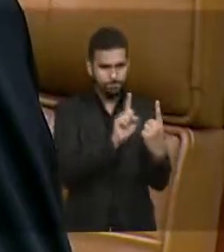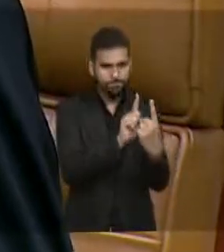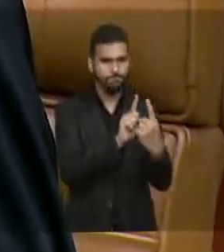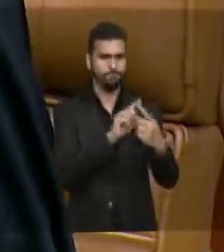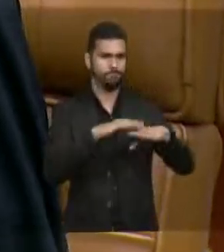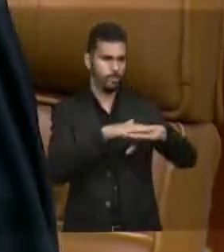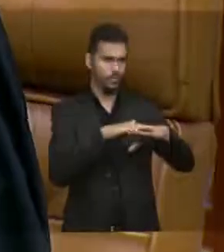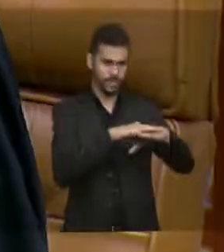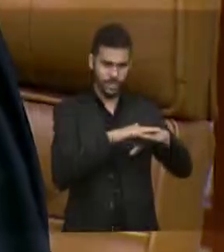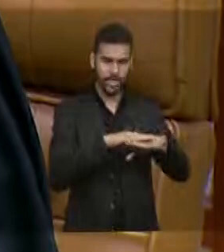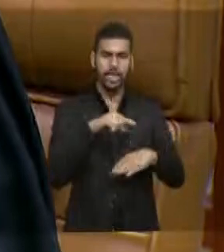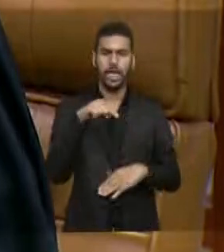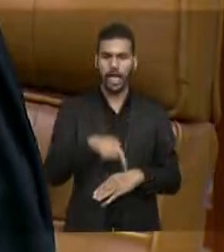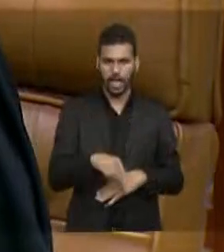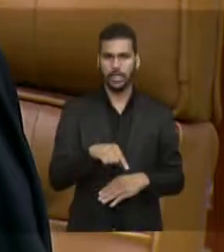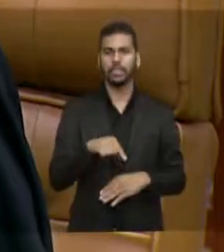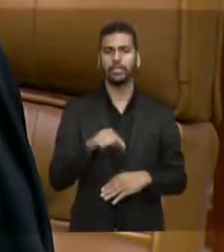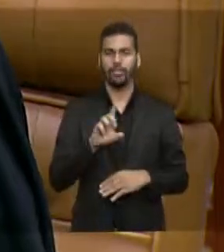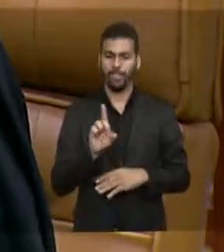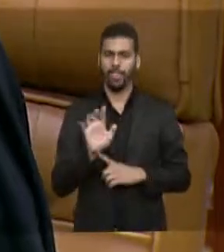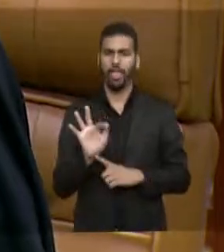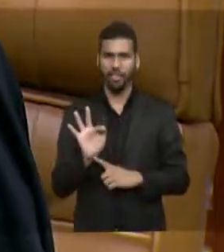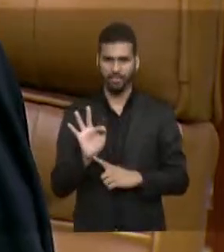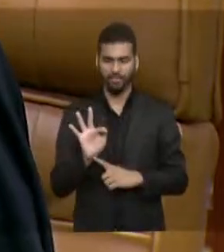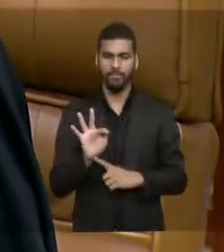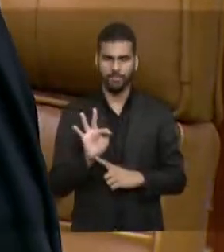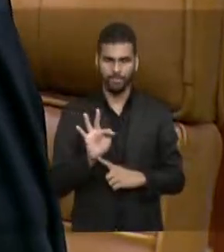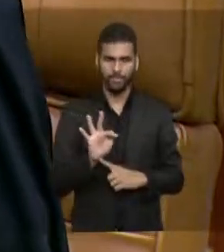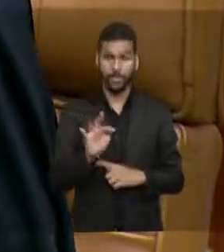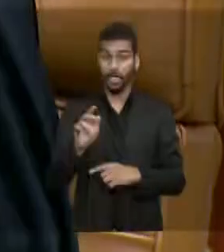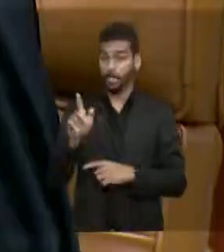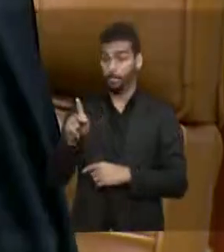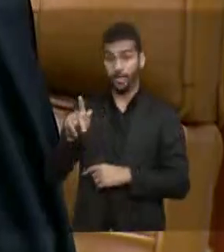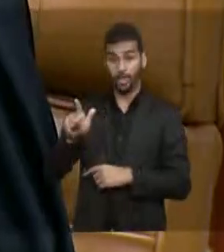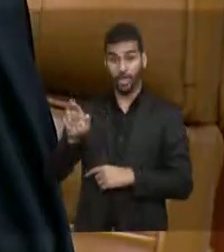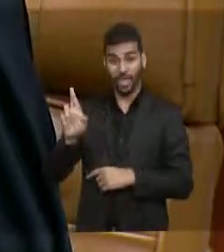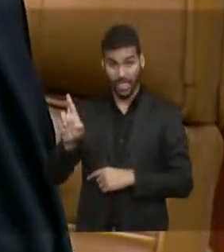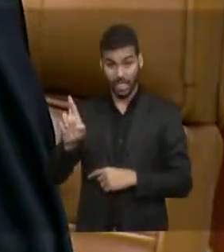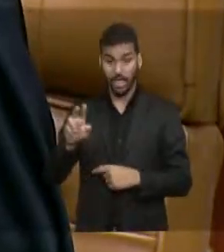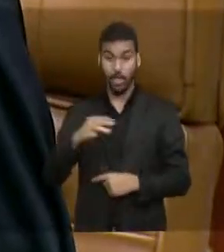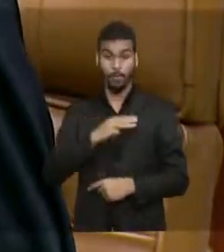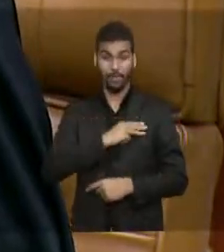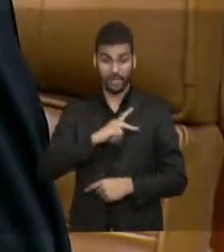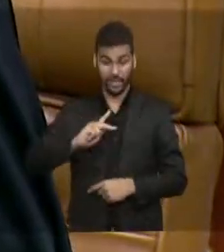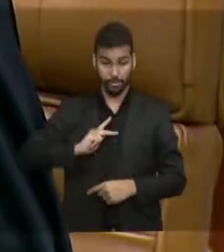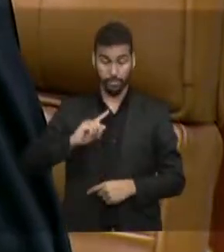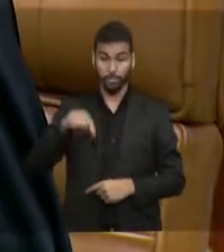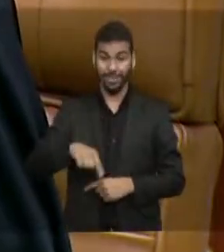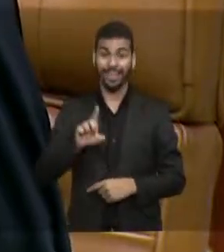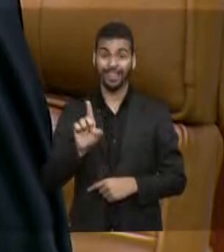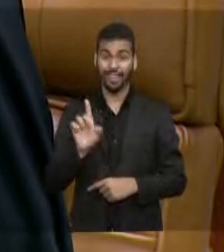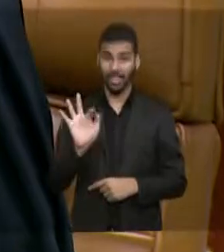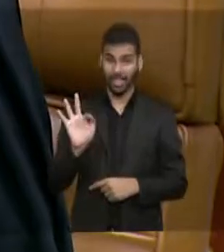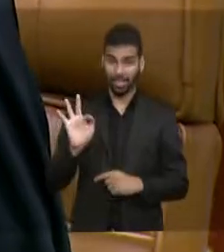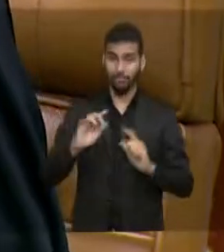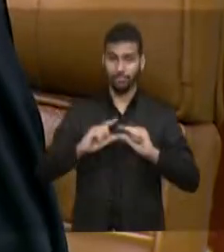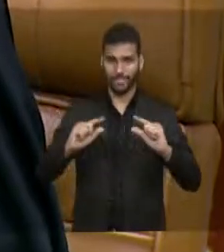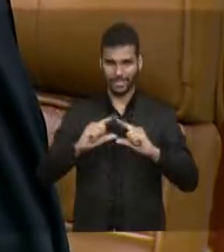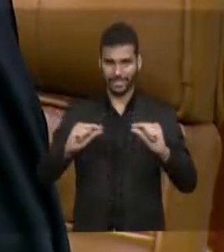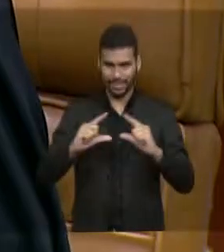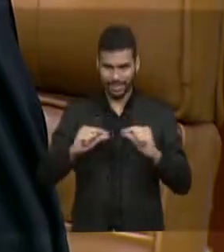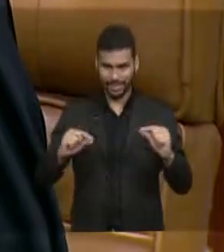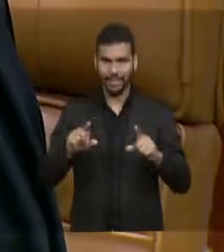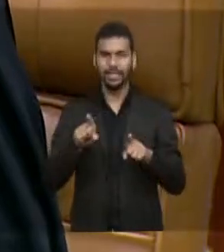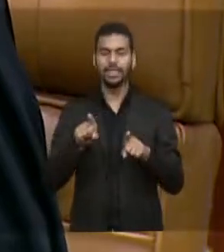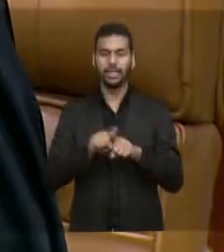do Distrito Federal novamente A Procuradoria Geral da República ao Ministério Público do Distrito Federal a